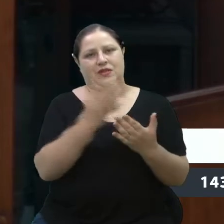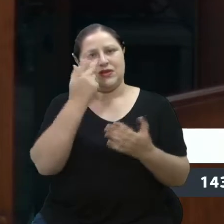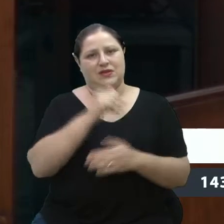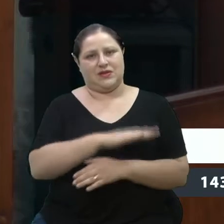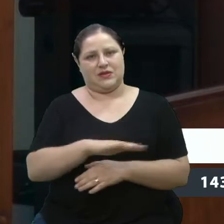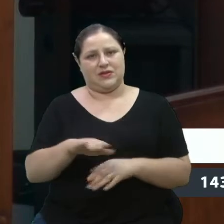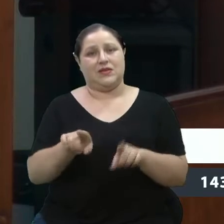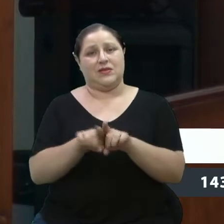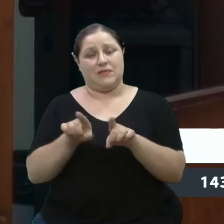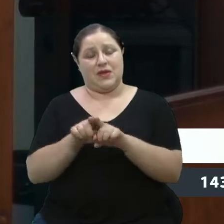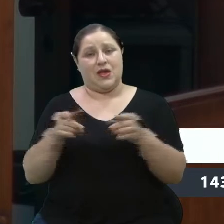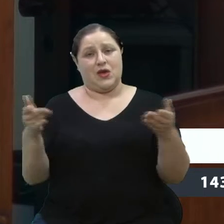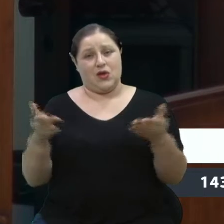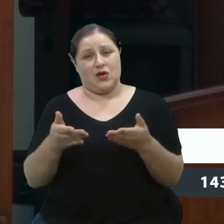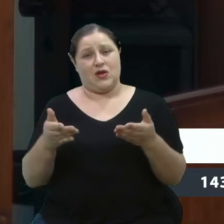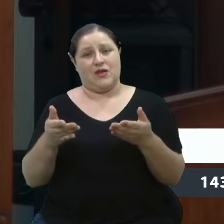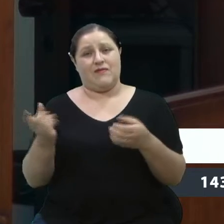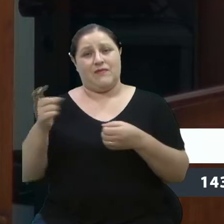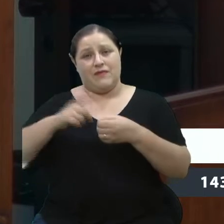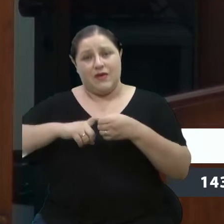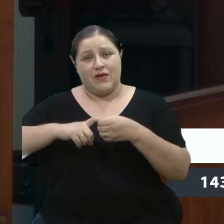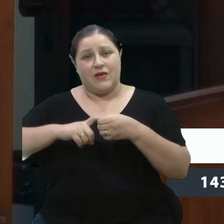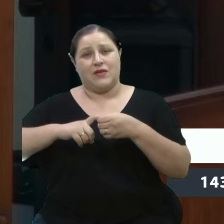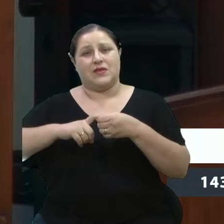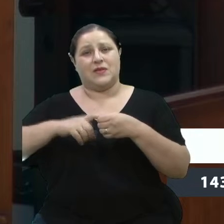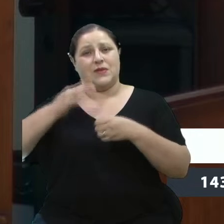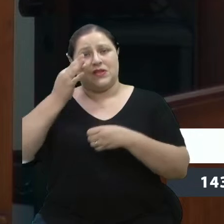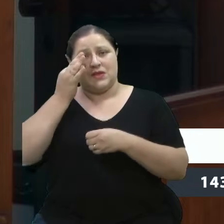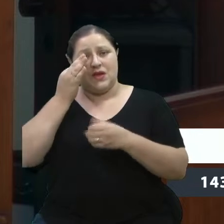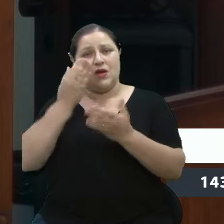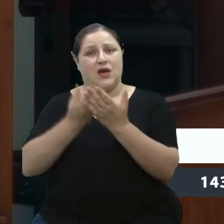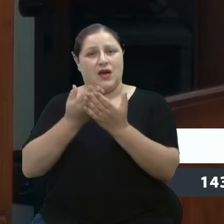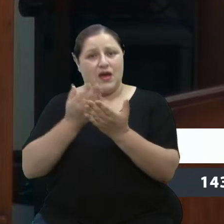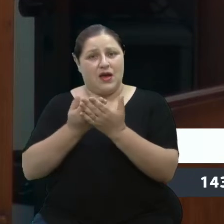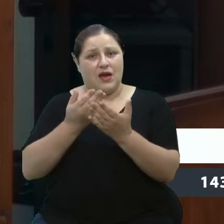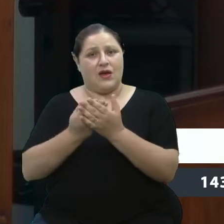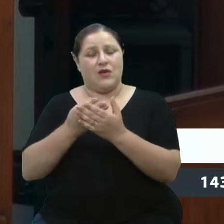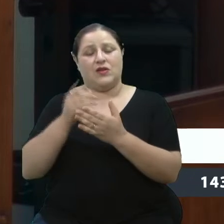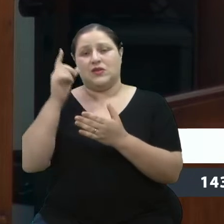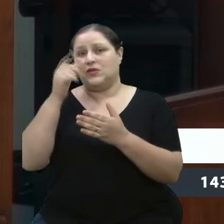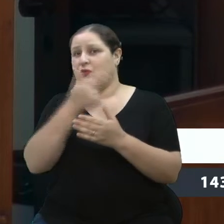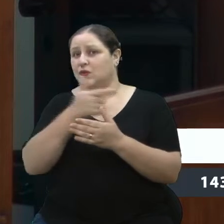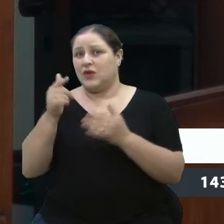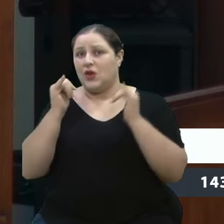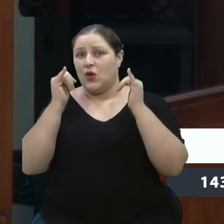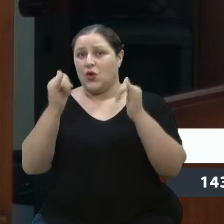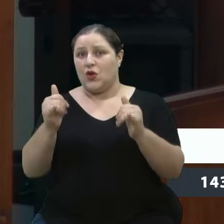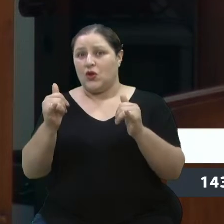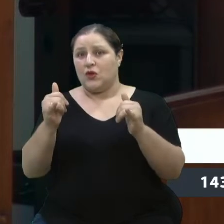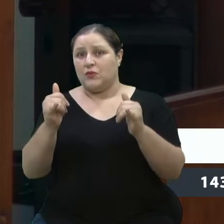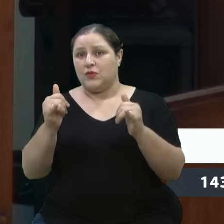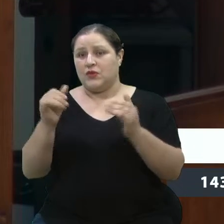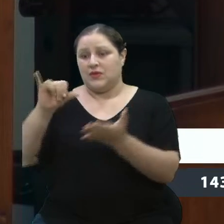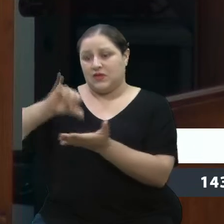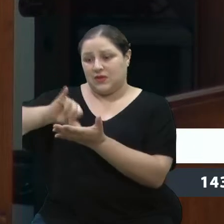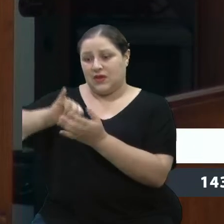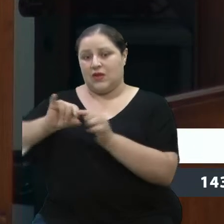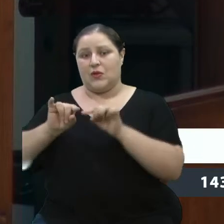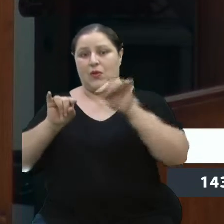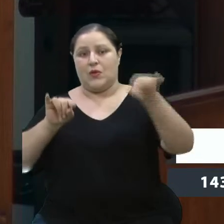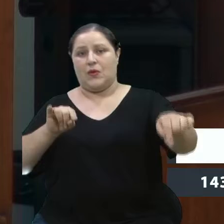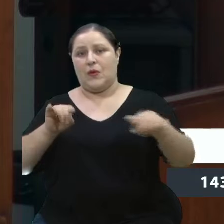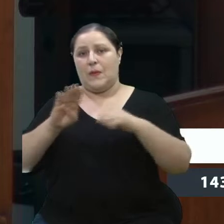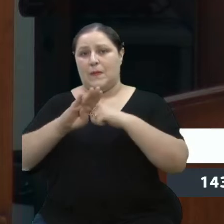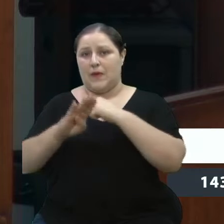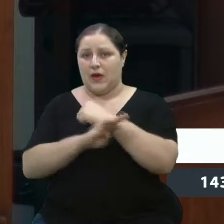presencial das aulas, a falta de linhas que liguem os campi da UX aos bairros mais afastados, e devemos lembrar também que a gente já enfrentou o fim do passe